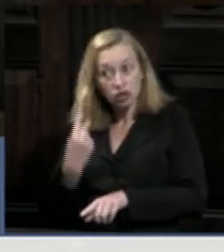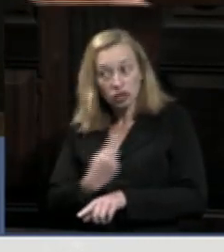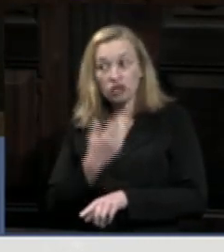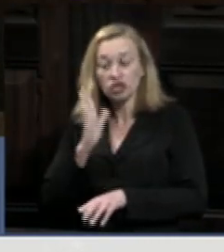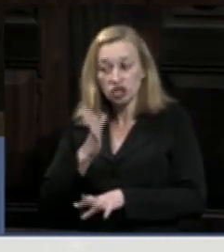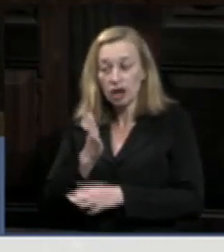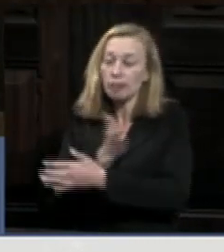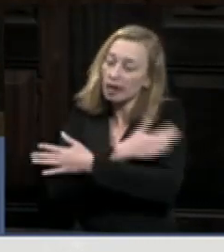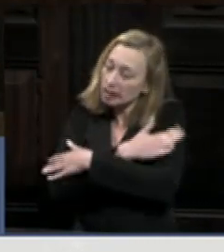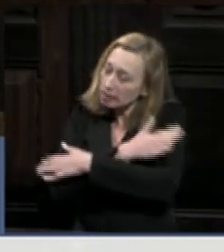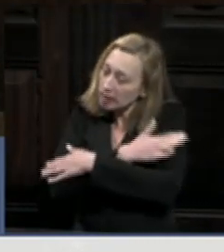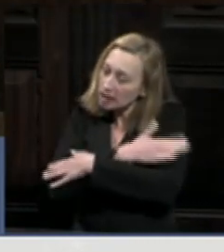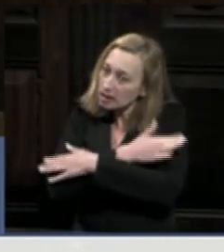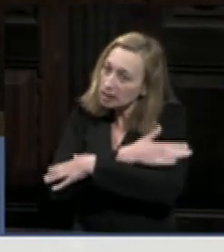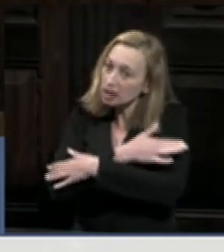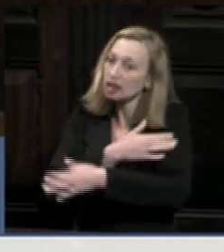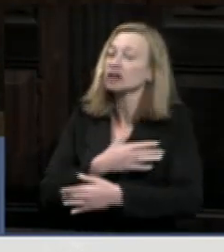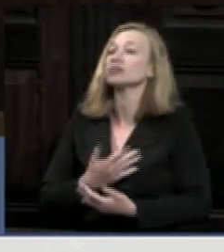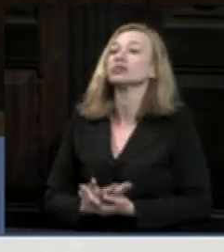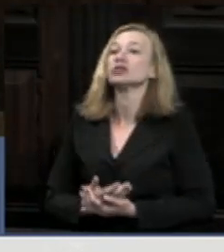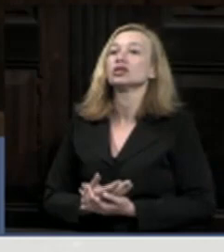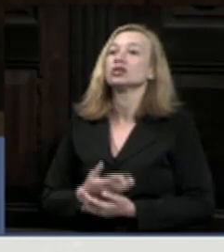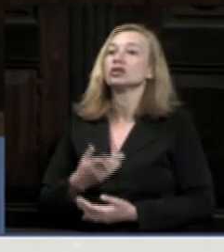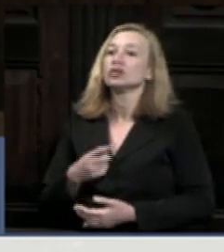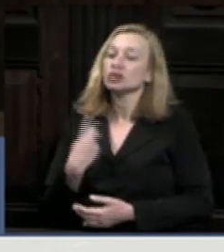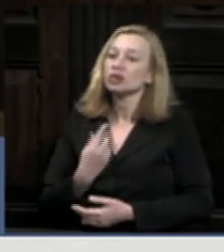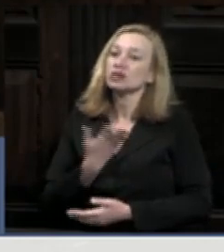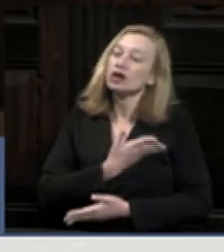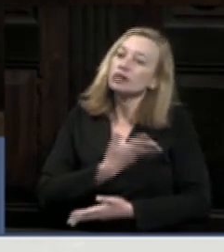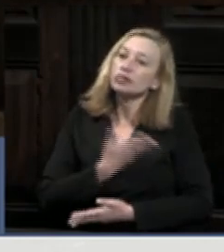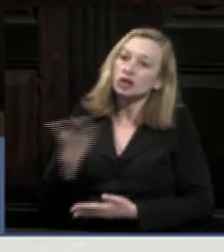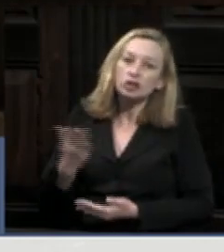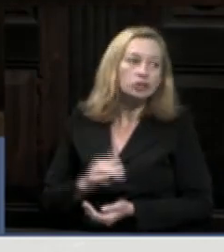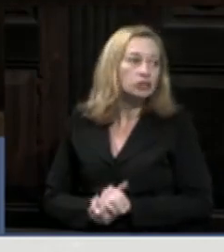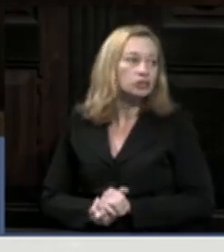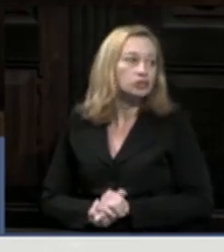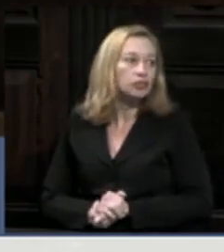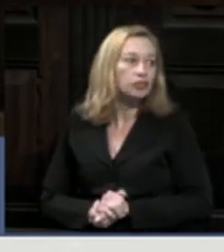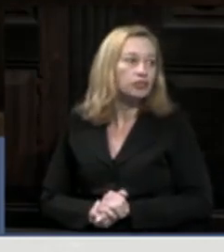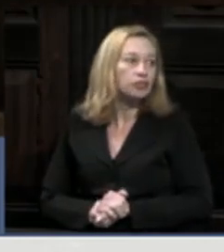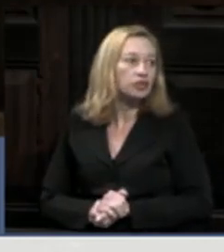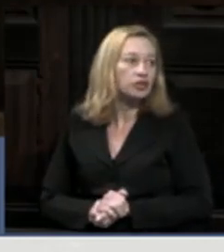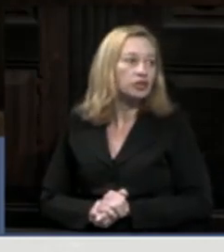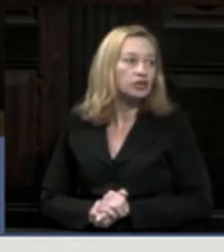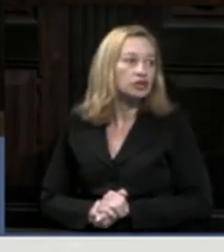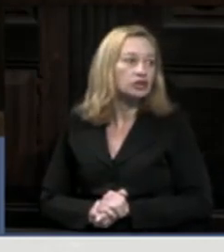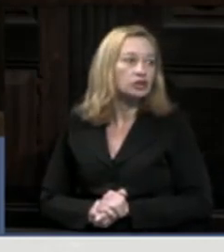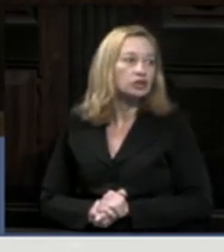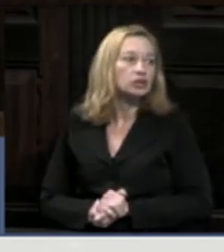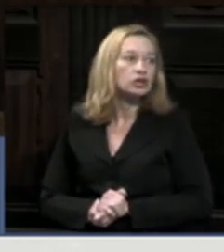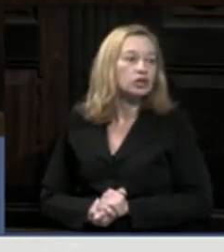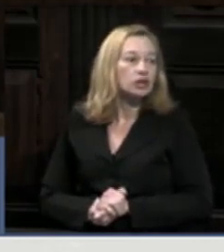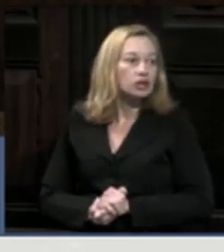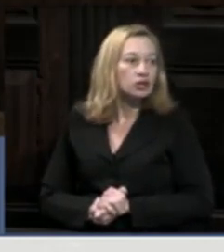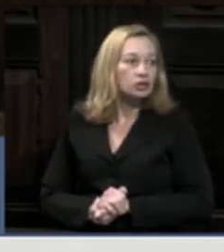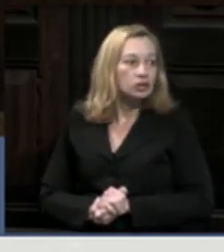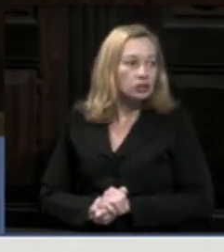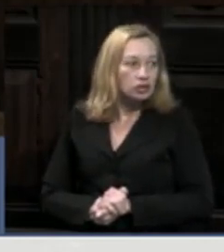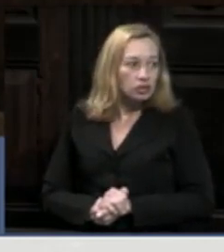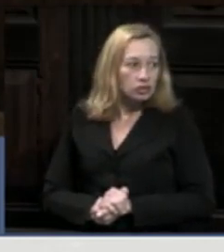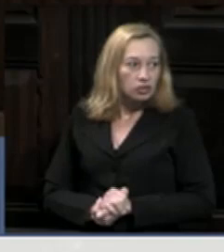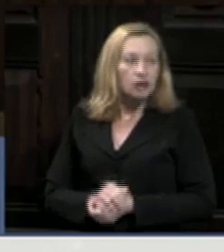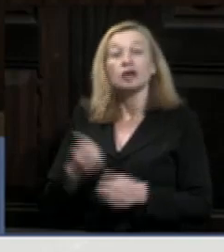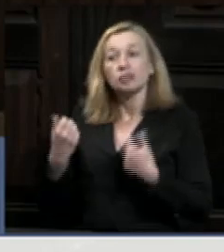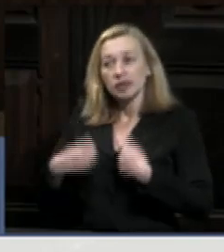mas como nesse momento parlamentar vazio estava vazia neste dia também quem aqui estava se solidarizou tão é